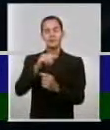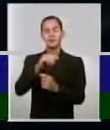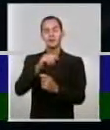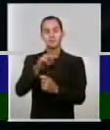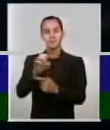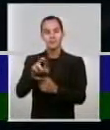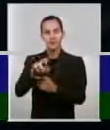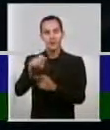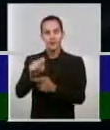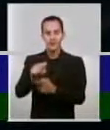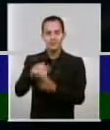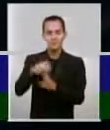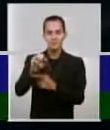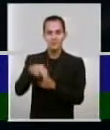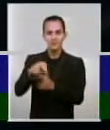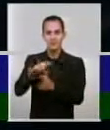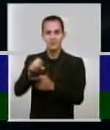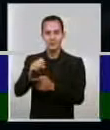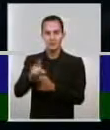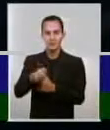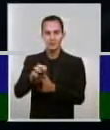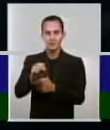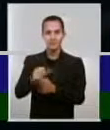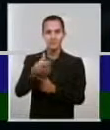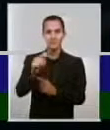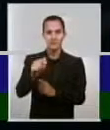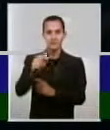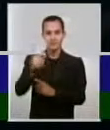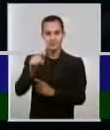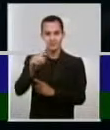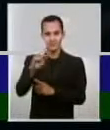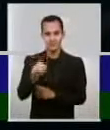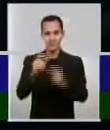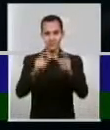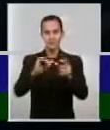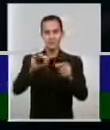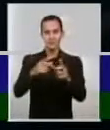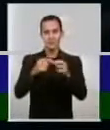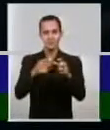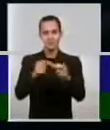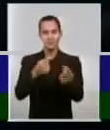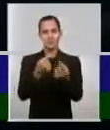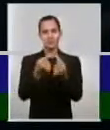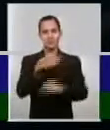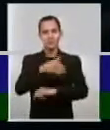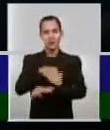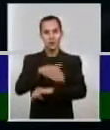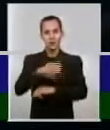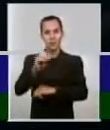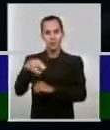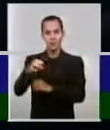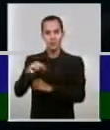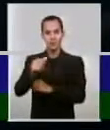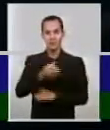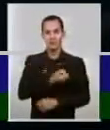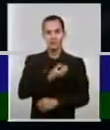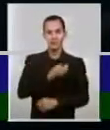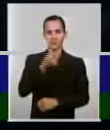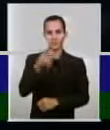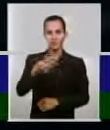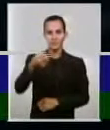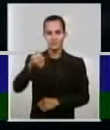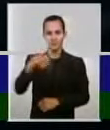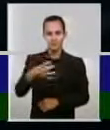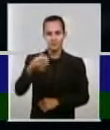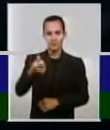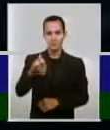lado dos números 640, 645, 770, Baixa de Brasília, na Rua Cometa, em frente aos números